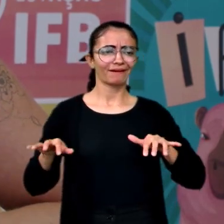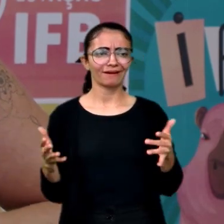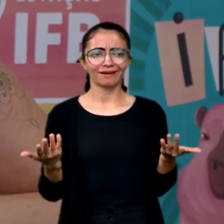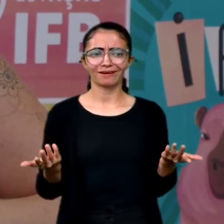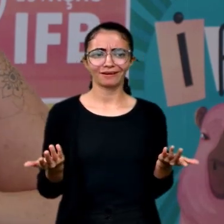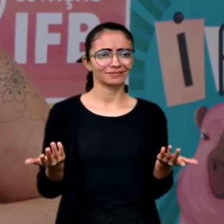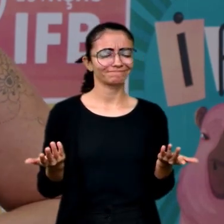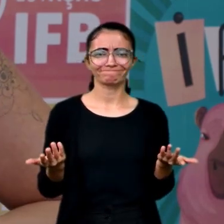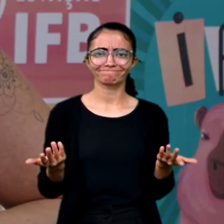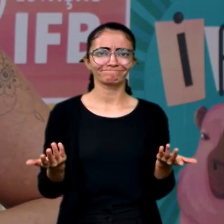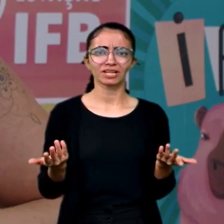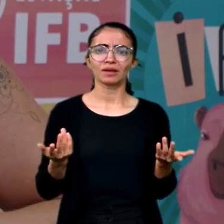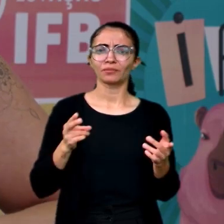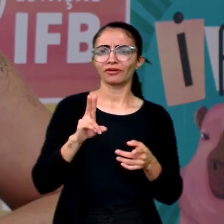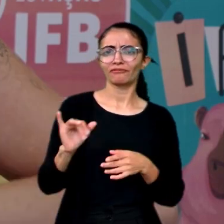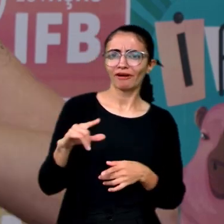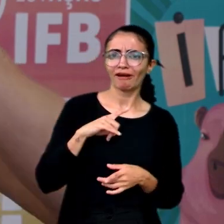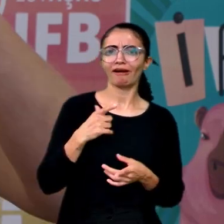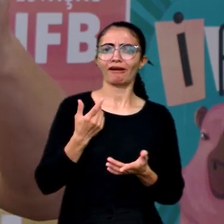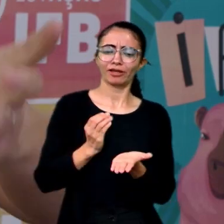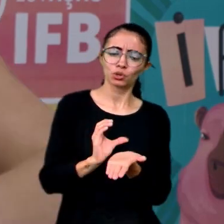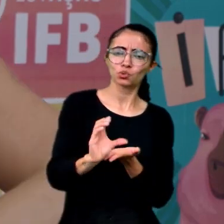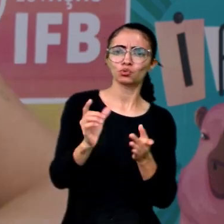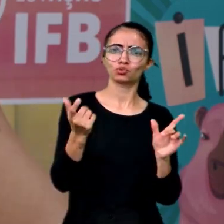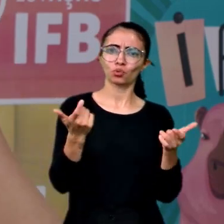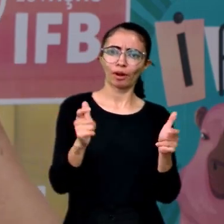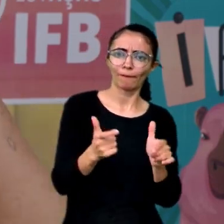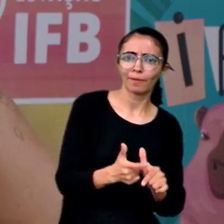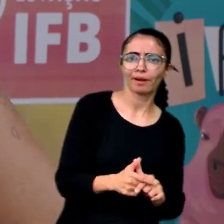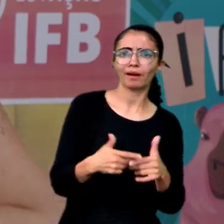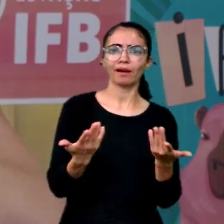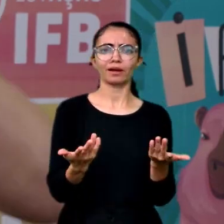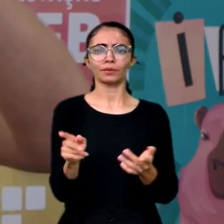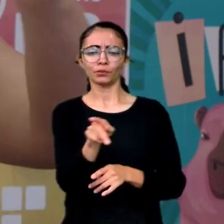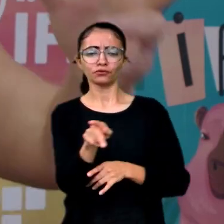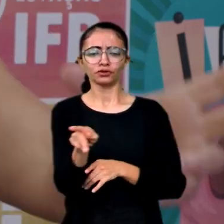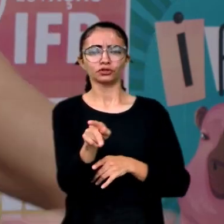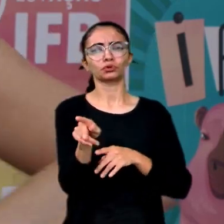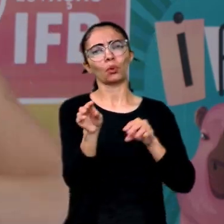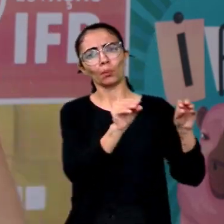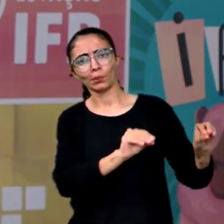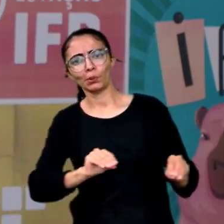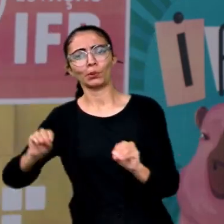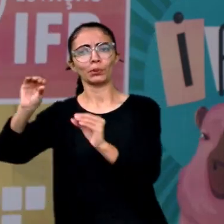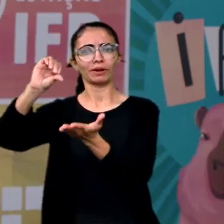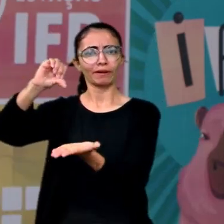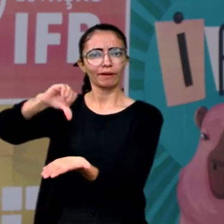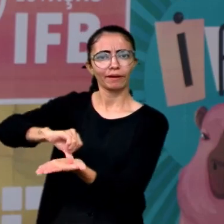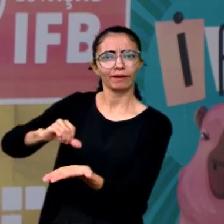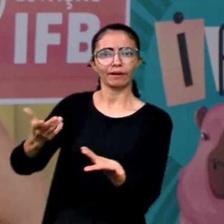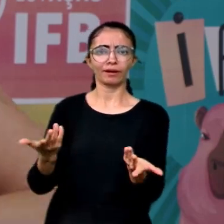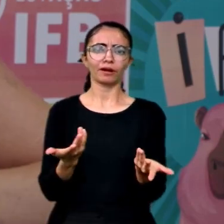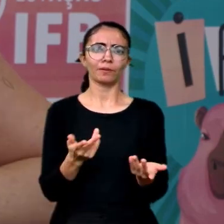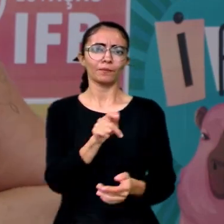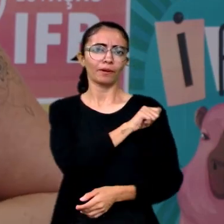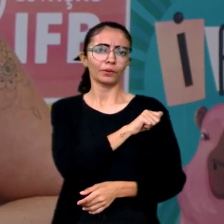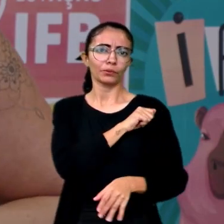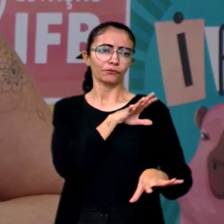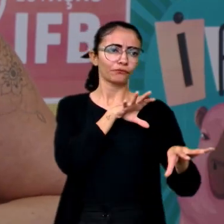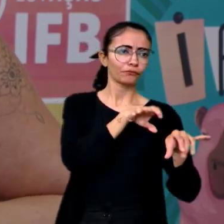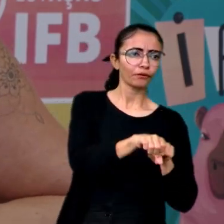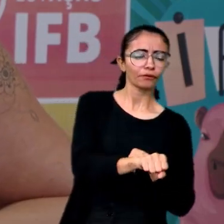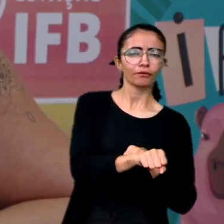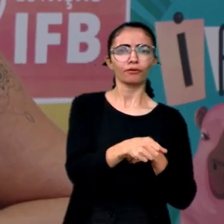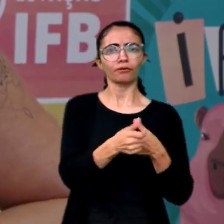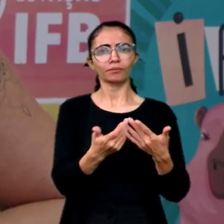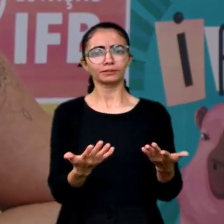recurso ia acabar, o professor muda de campus, o técnico vai embora, o aluno se formou. Então,